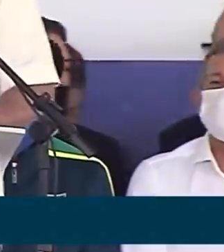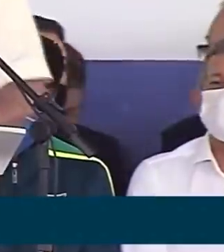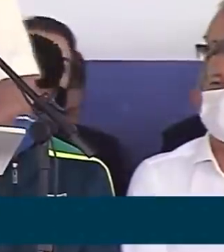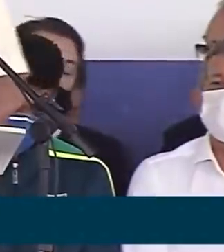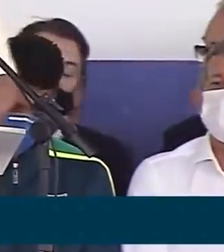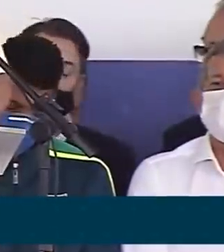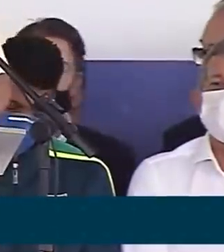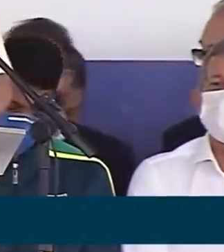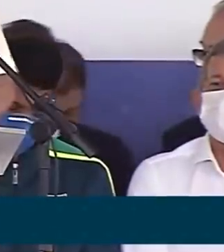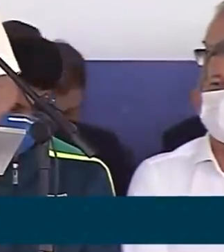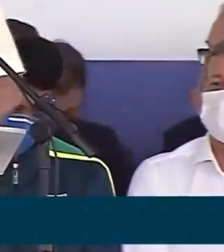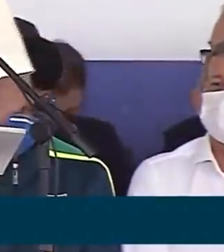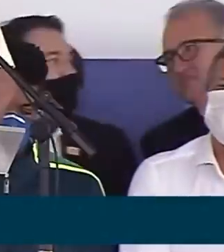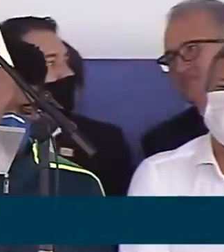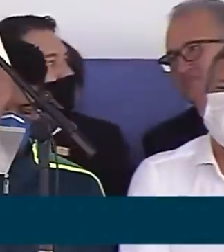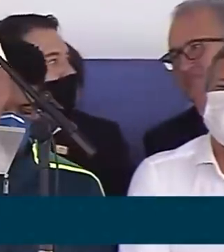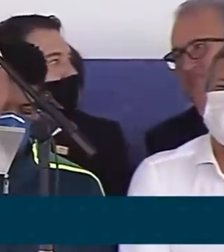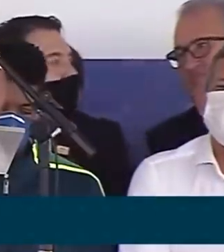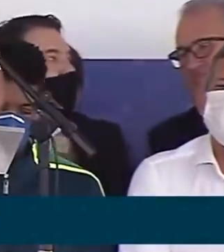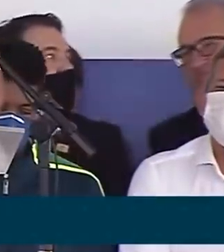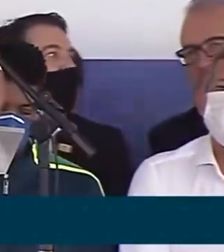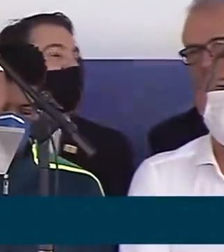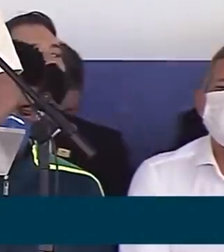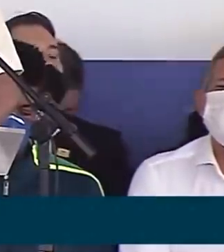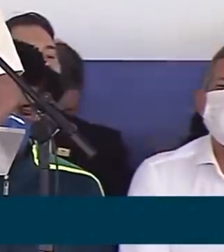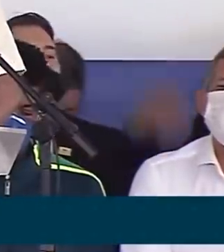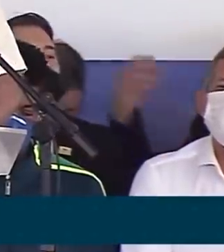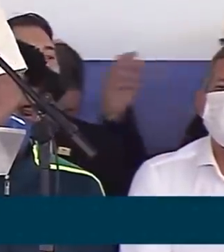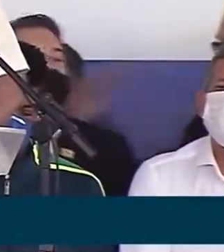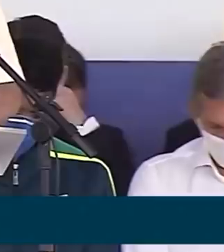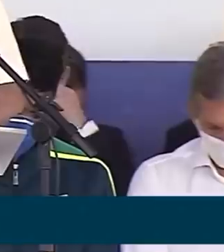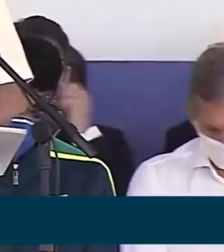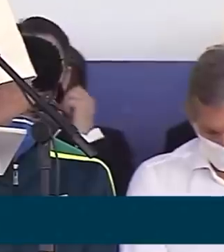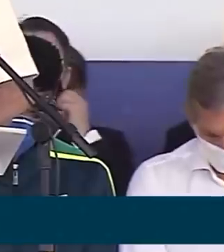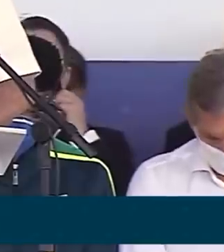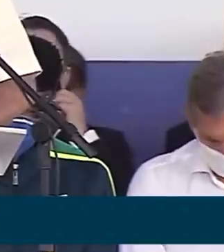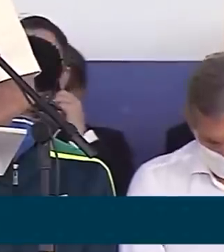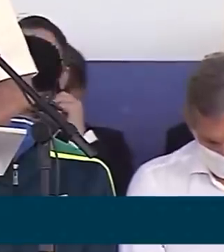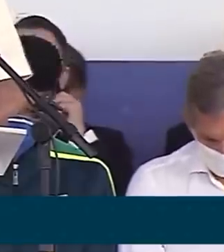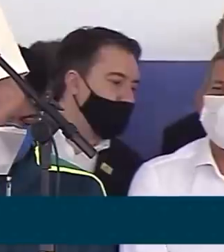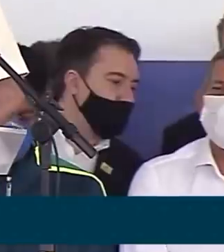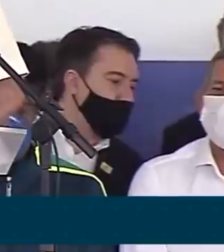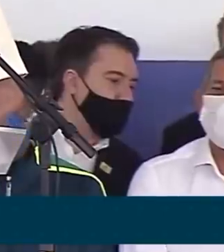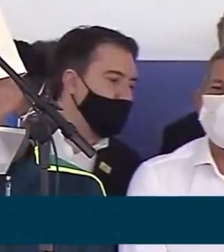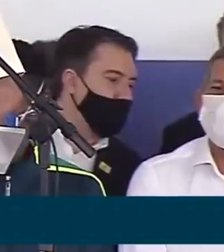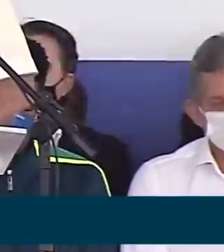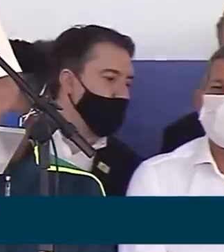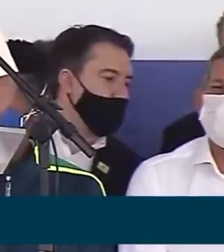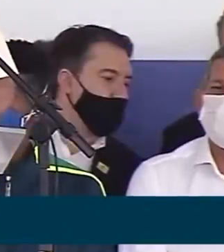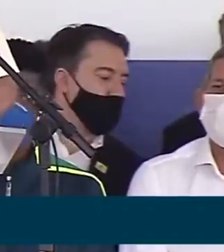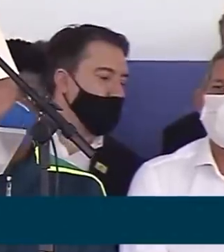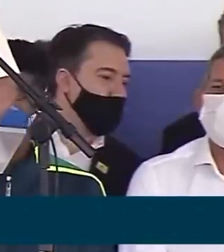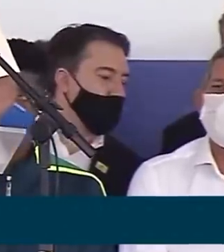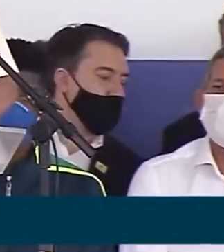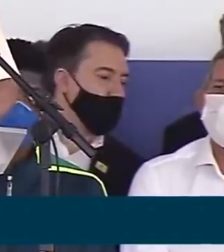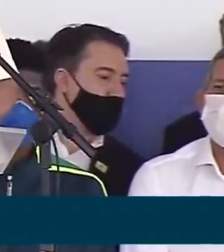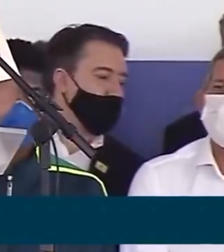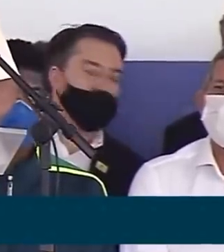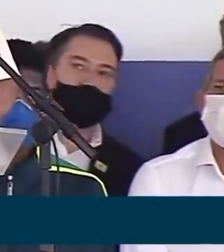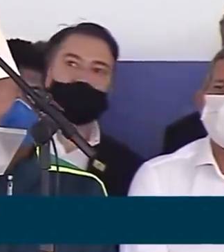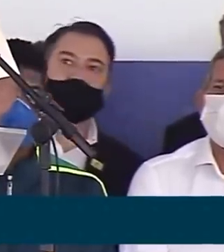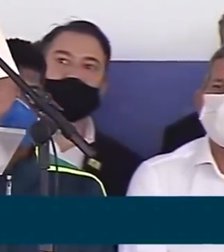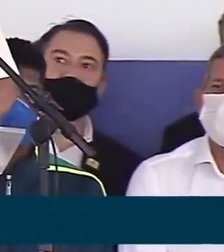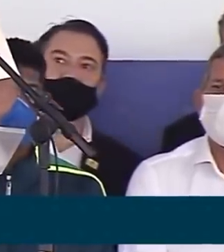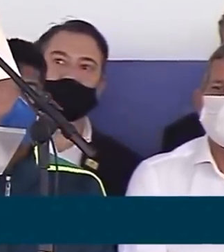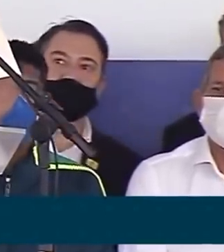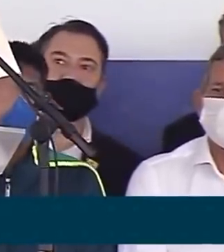presidente da Caixa Econômica Federal, onde passaremos a receber, então, 120 pessoas. Não vai faltar energia com leite